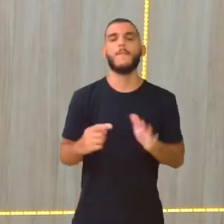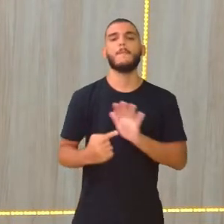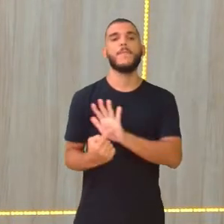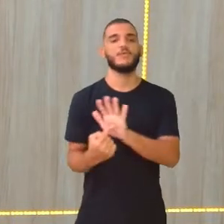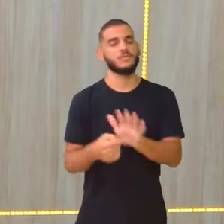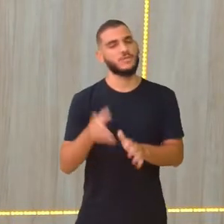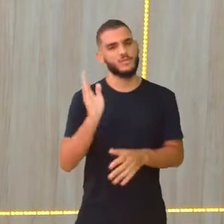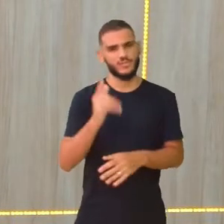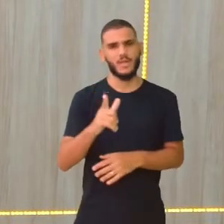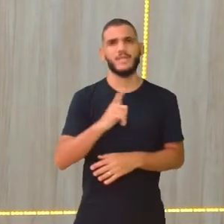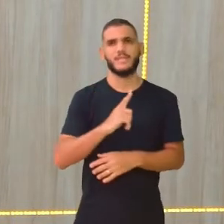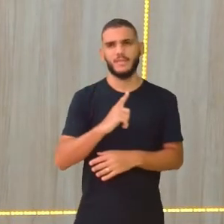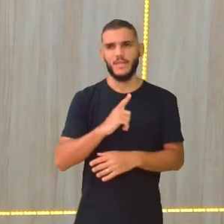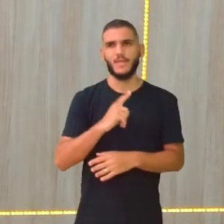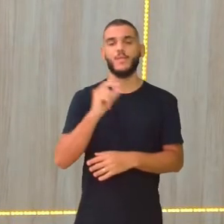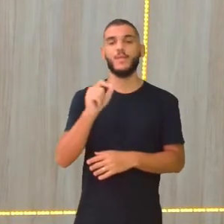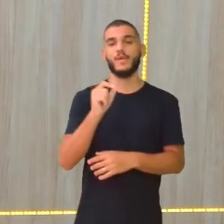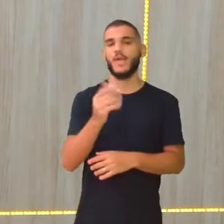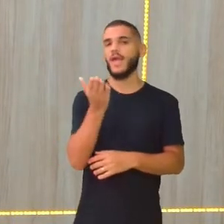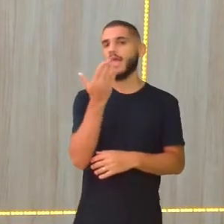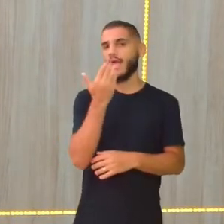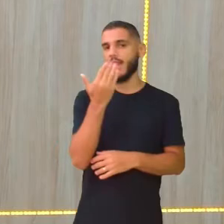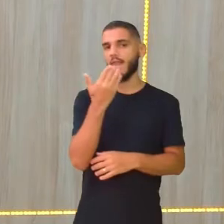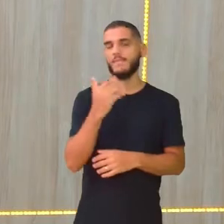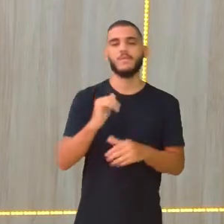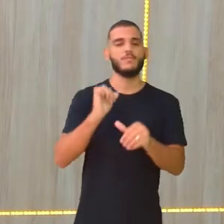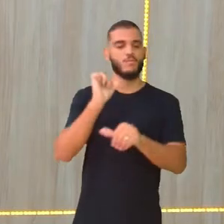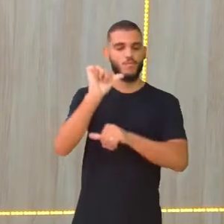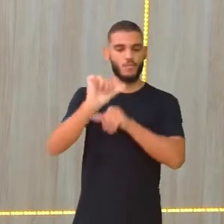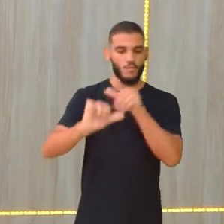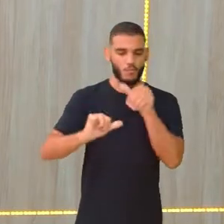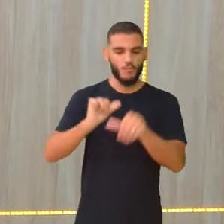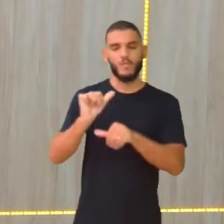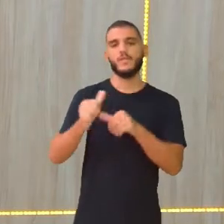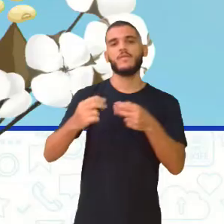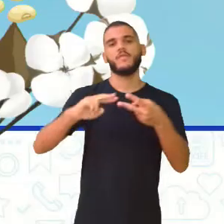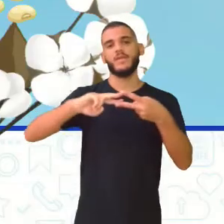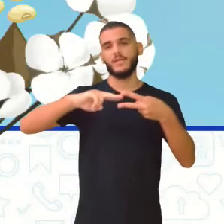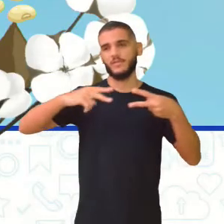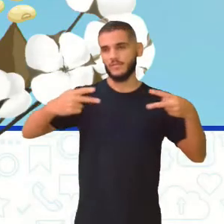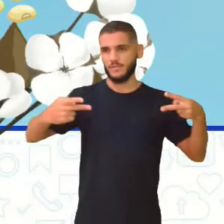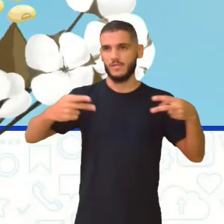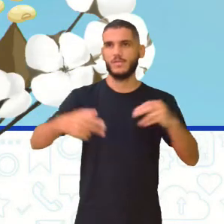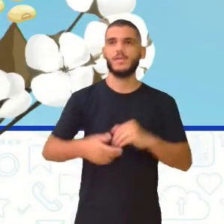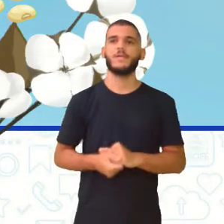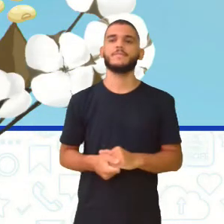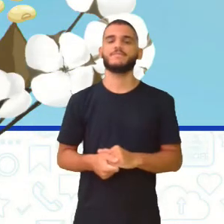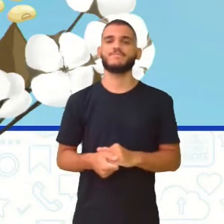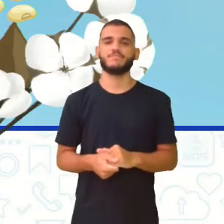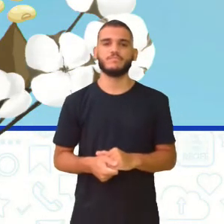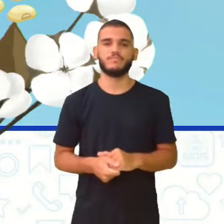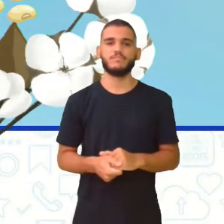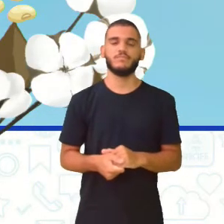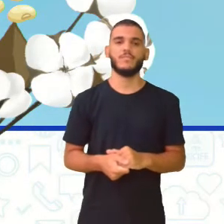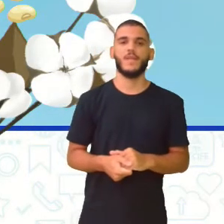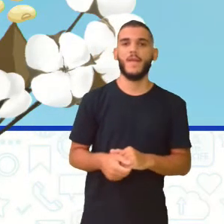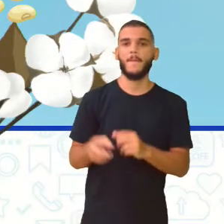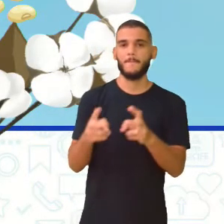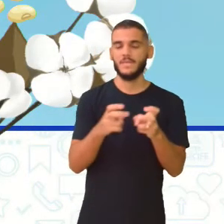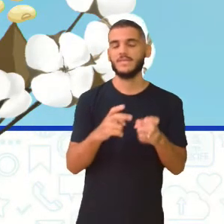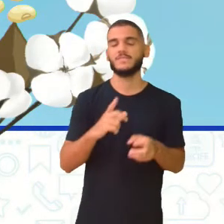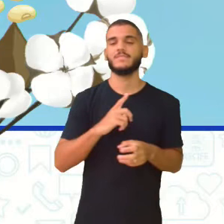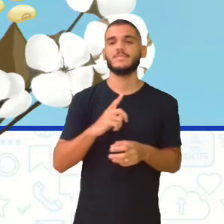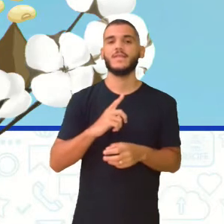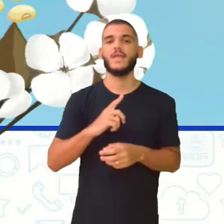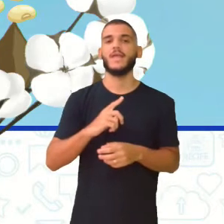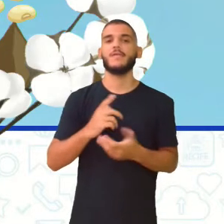nossa casa são os alimentos transgênicos. Então, dá uma olhadinha nesse símbolo aí, nesse símbolozinho T amarelo, e procura